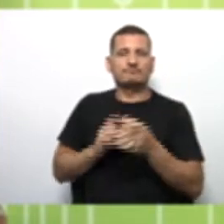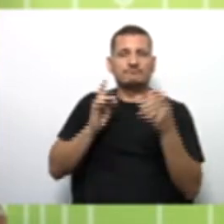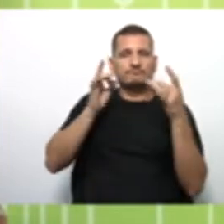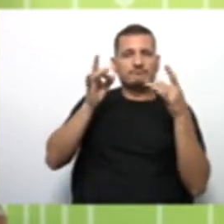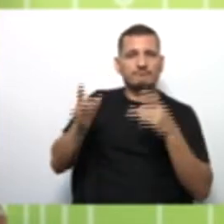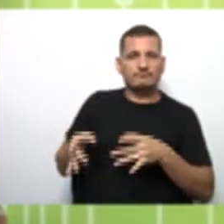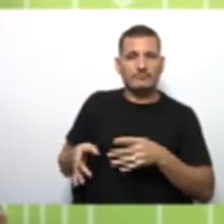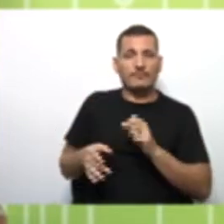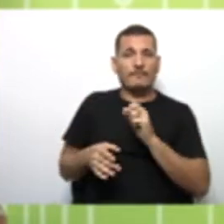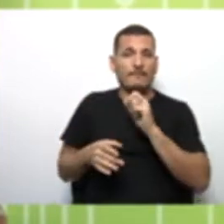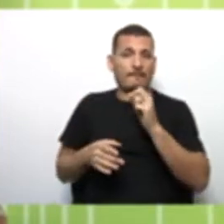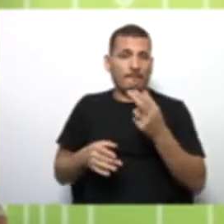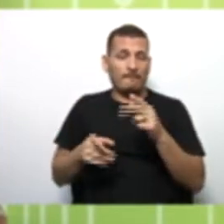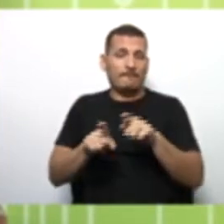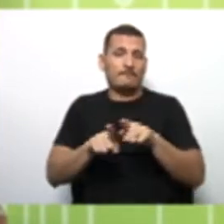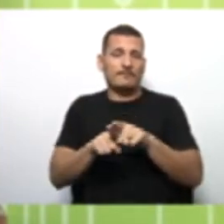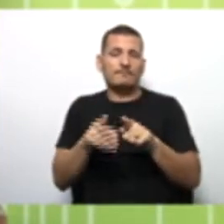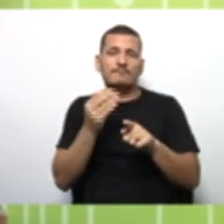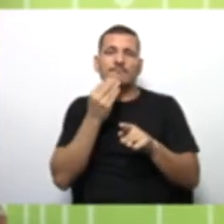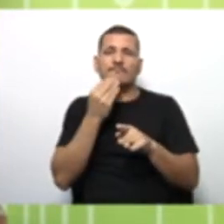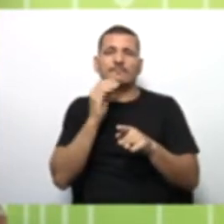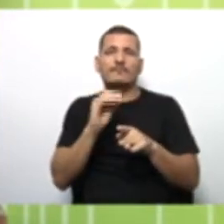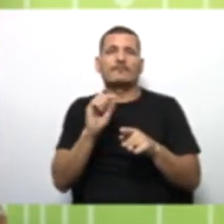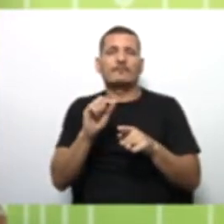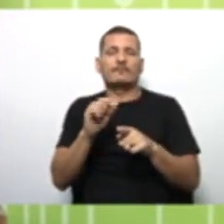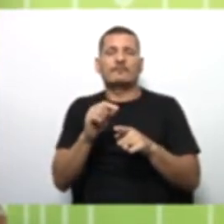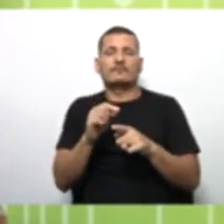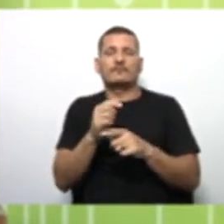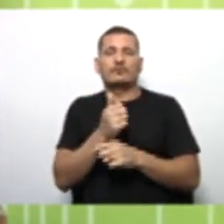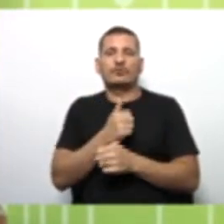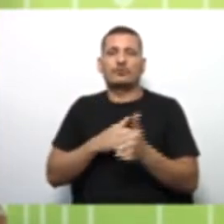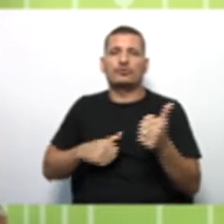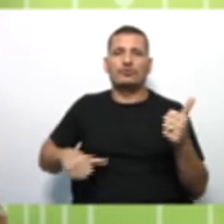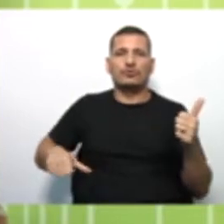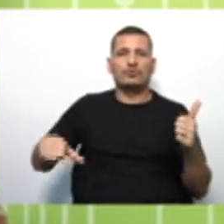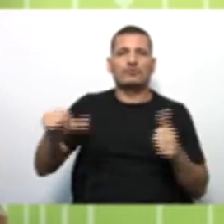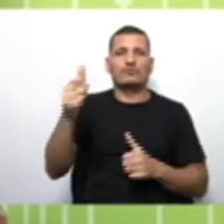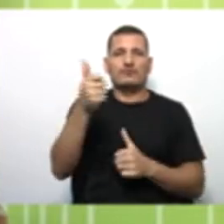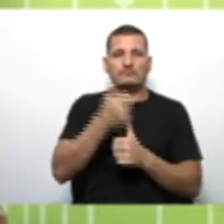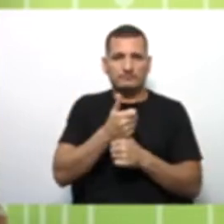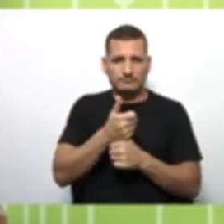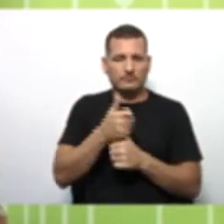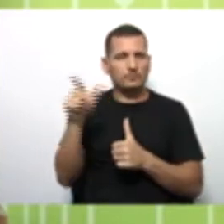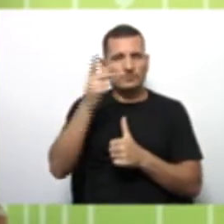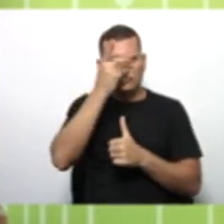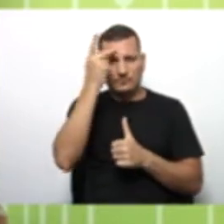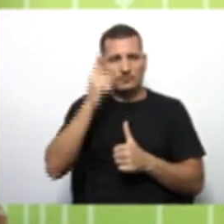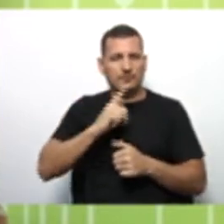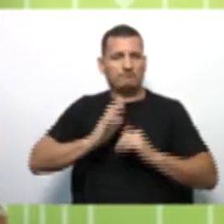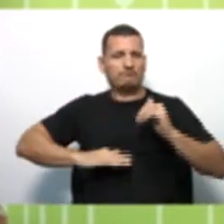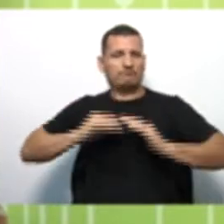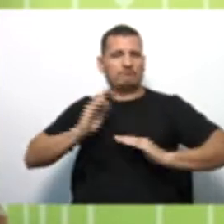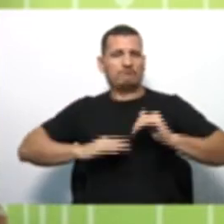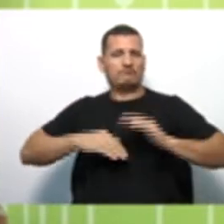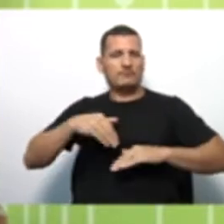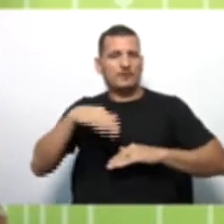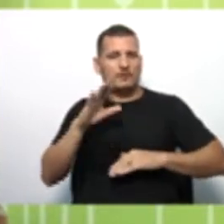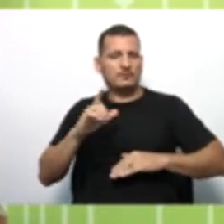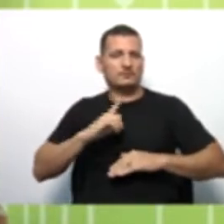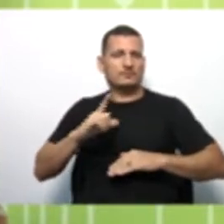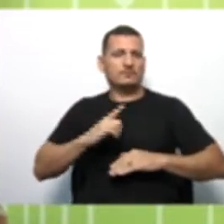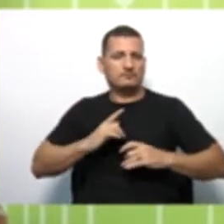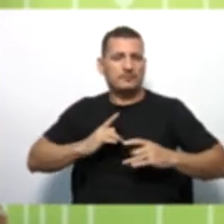a oportunidade da gente estar trocando esse gestor por alguma outra pessoa que tenha mais qualificação, que tenha ali, que esteja com o espírito mais